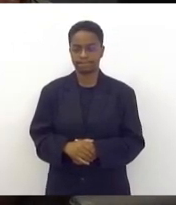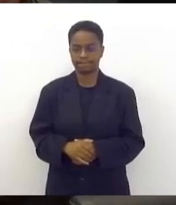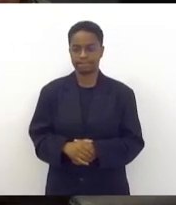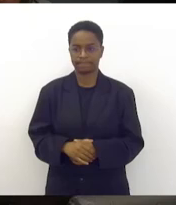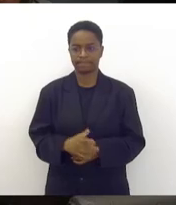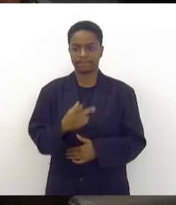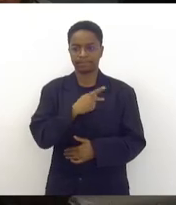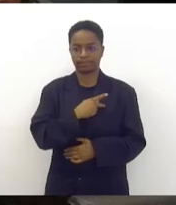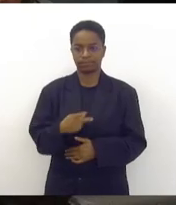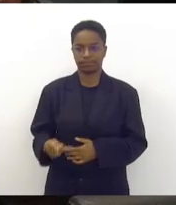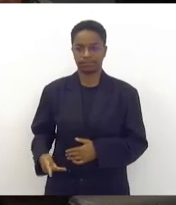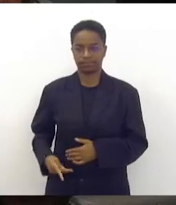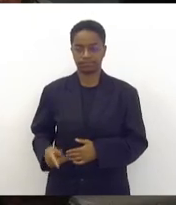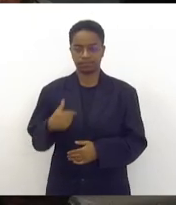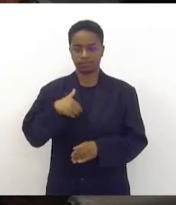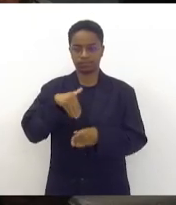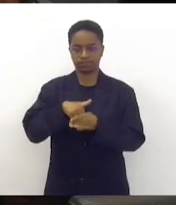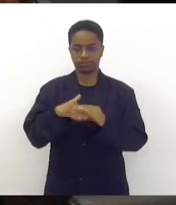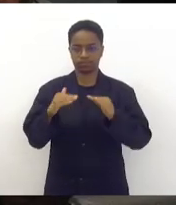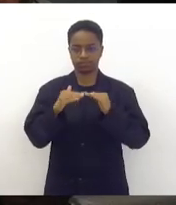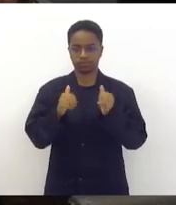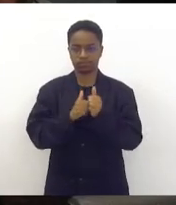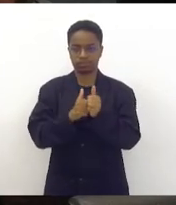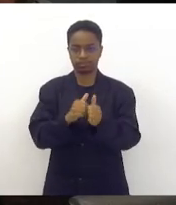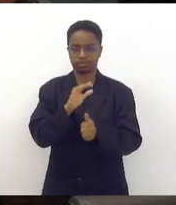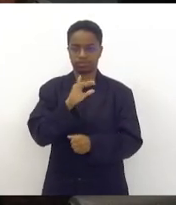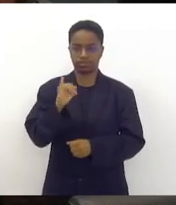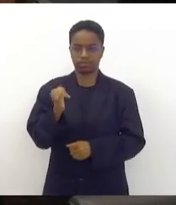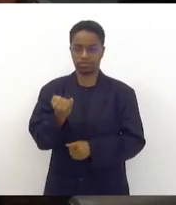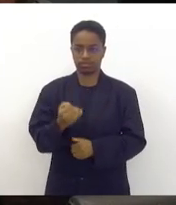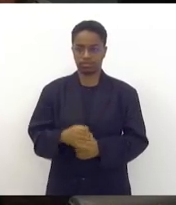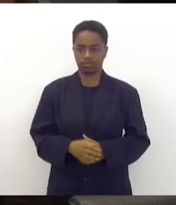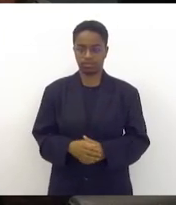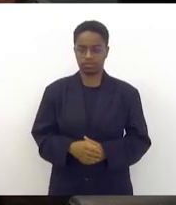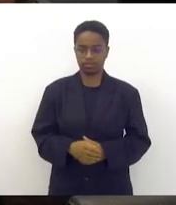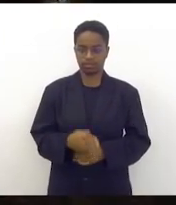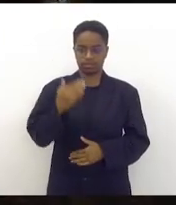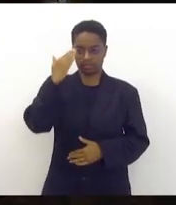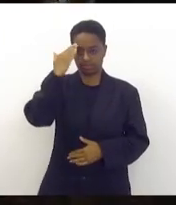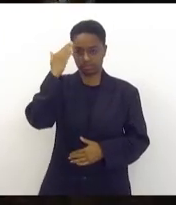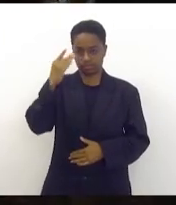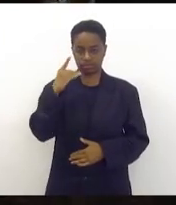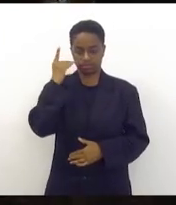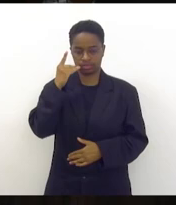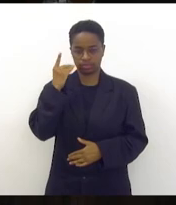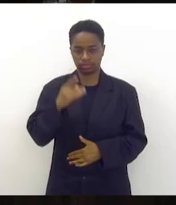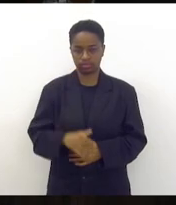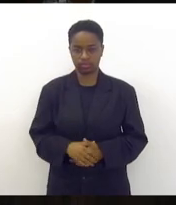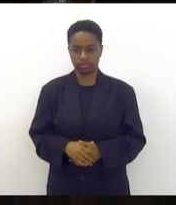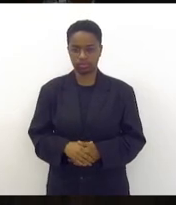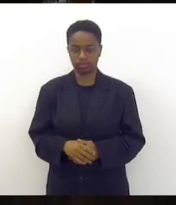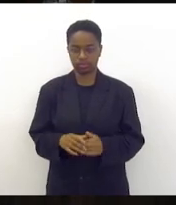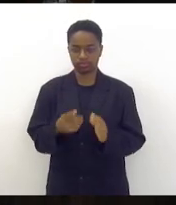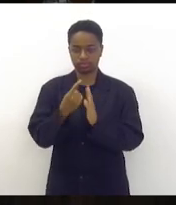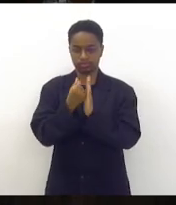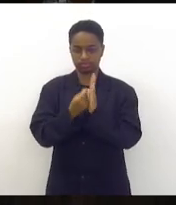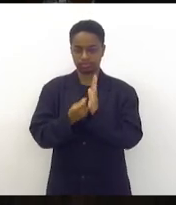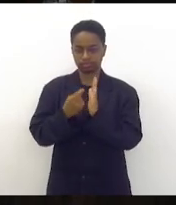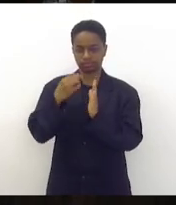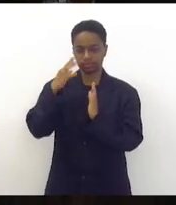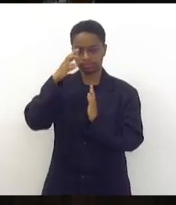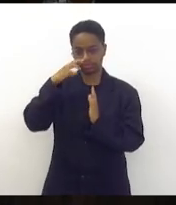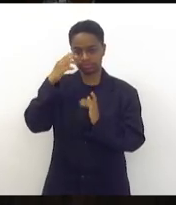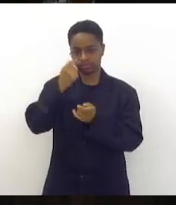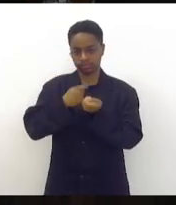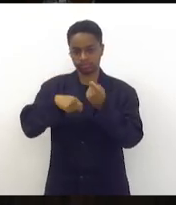Senhor presidente, voto favorável com a CCJ, senhor. Muito obrigado, nosso nobre deputado. Orçamento, Finanças e